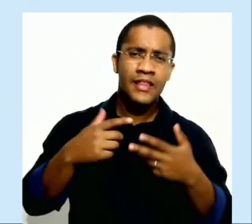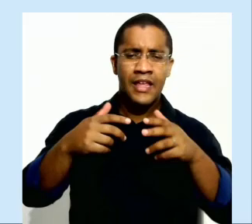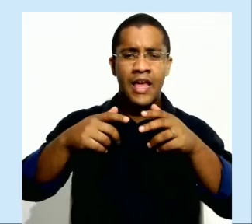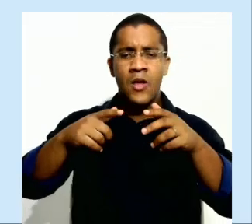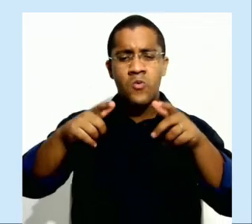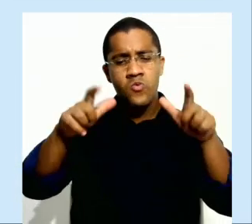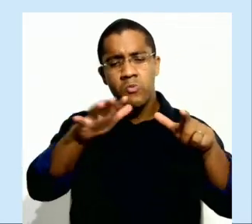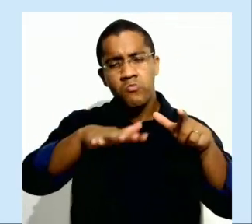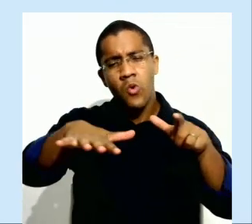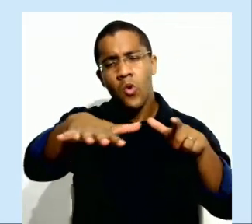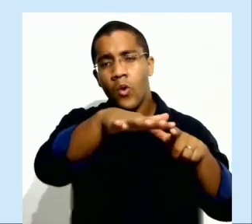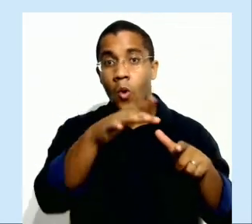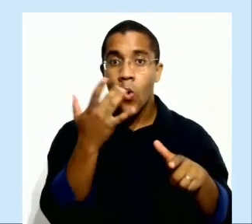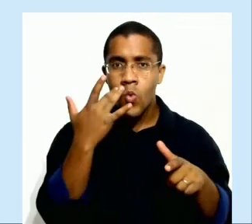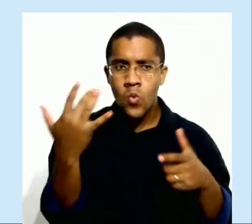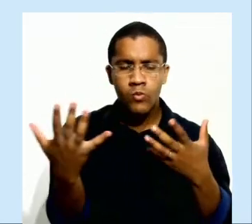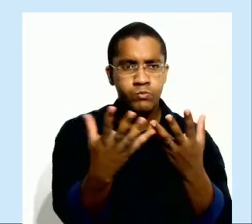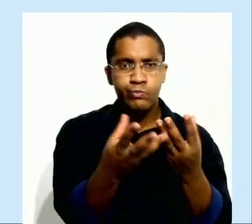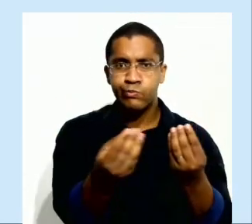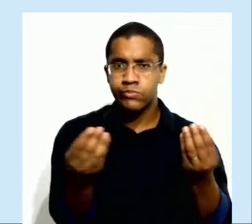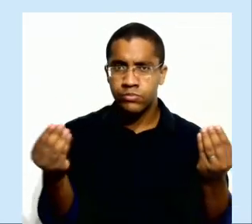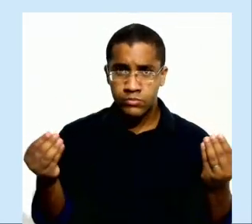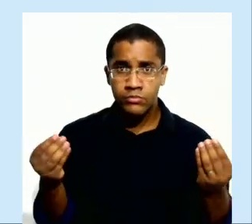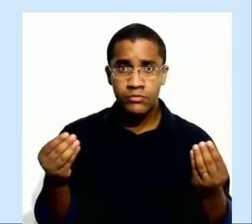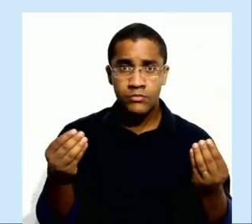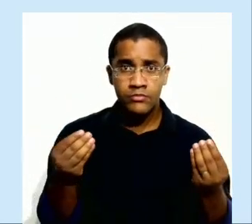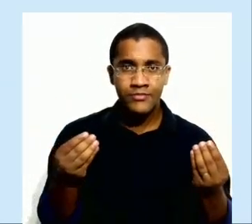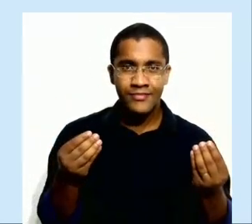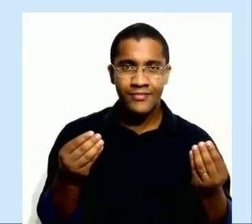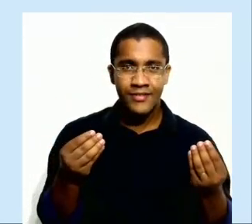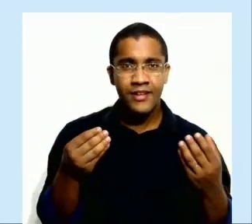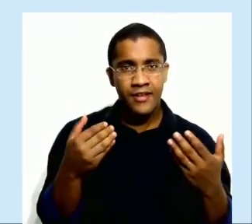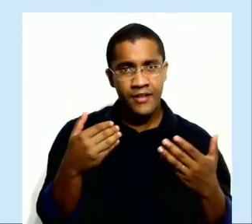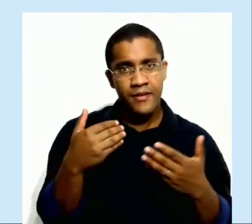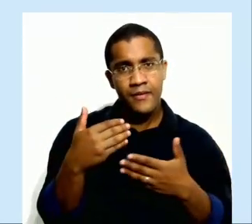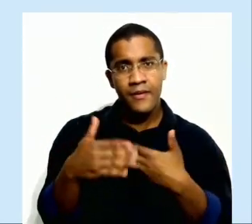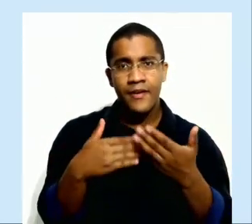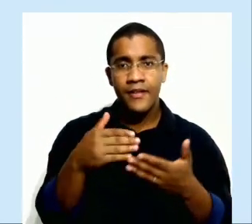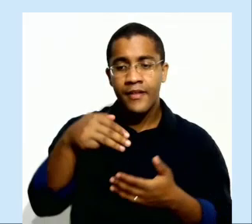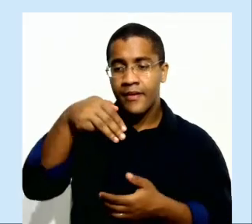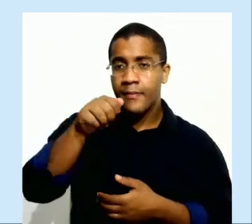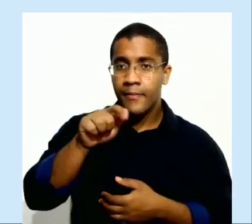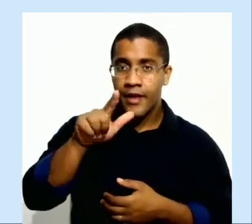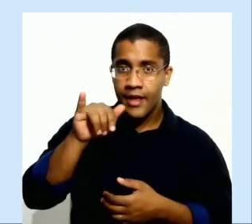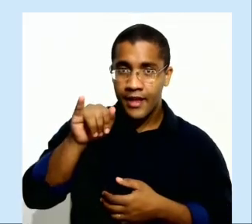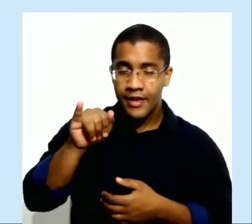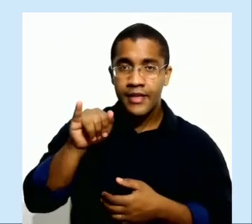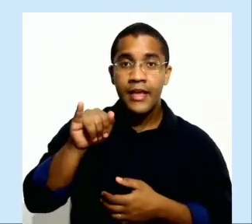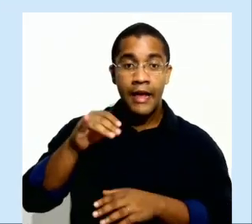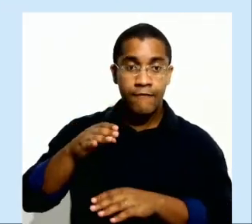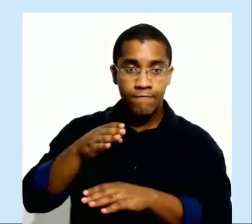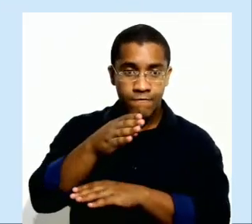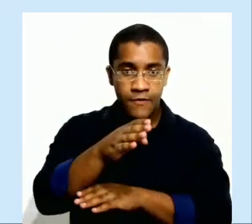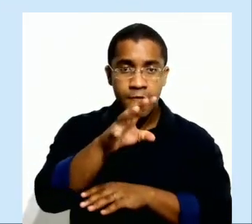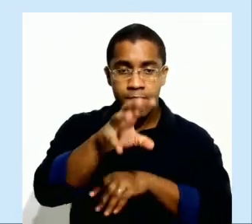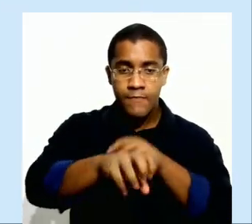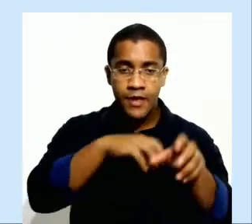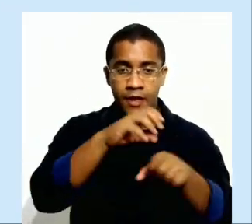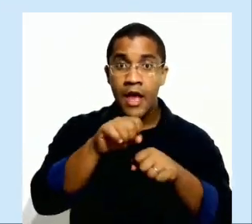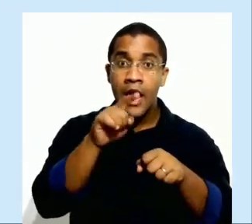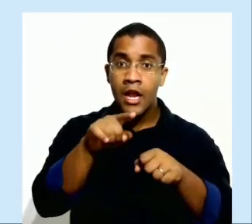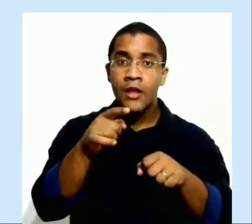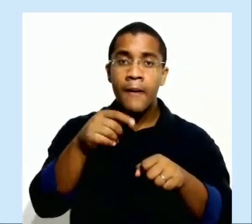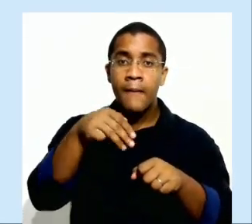que tinha grandes áreas auríferas, ao se apropriar dessa riqueza, Mali vai se transformar em